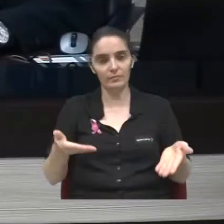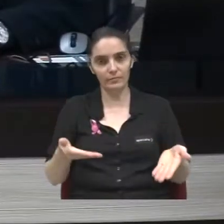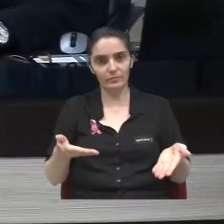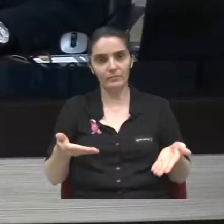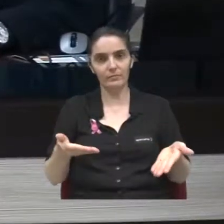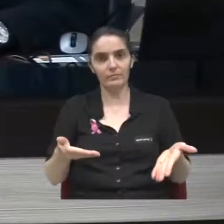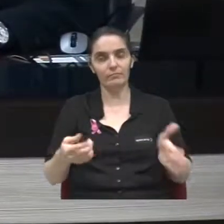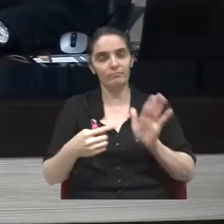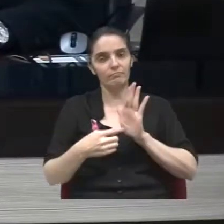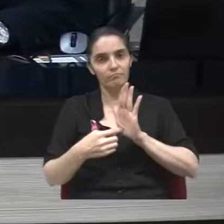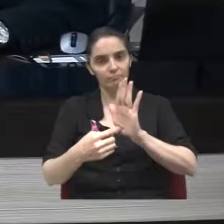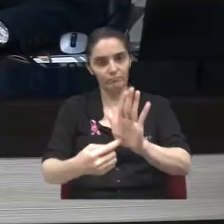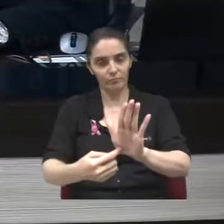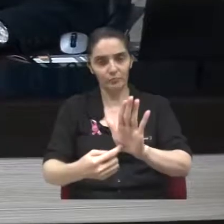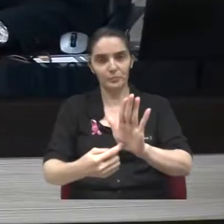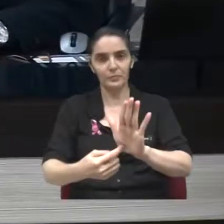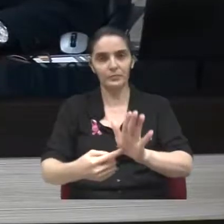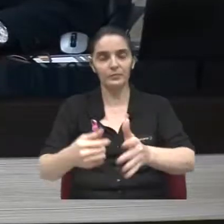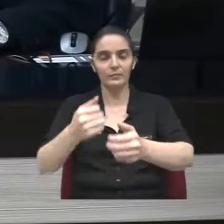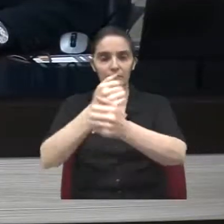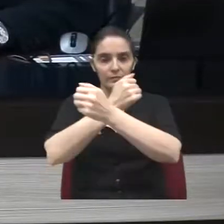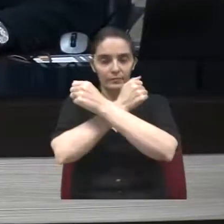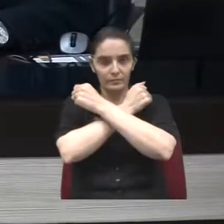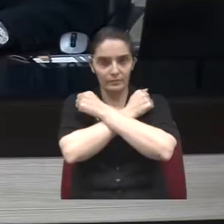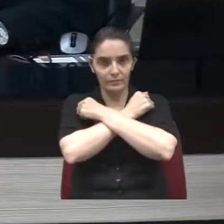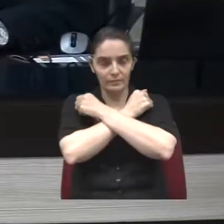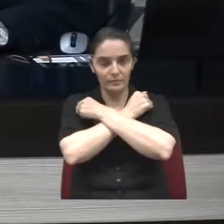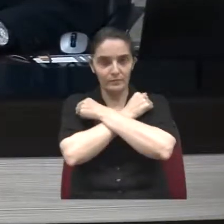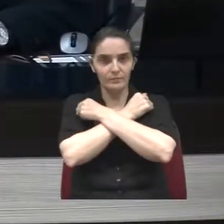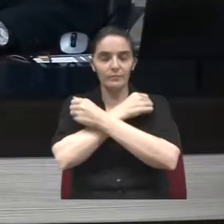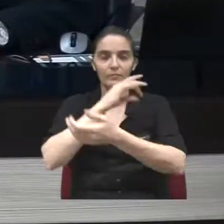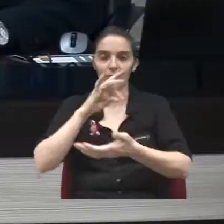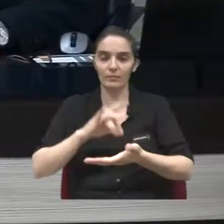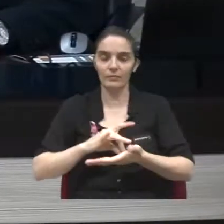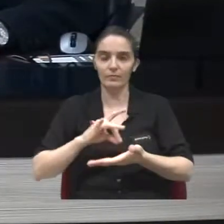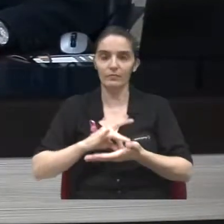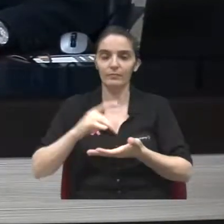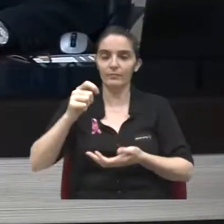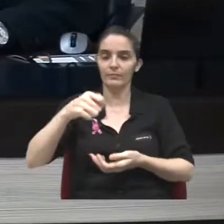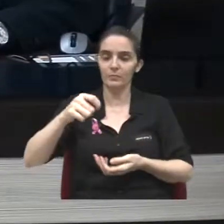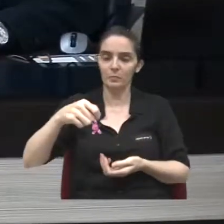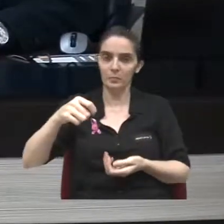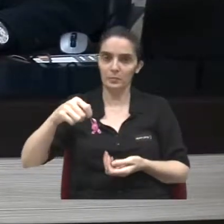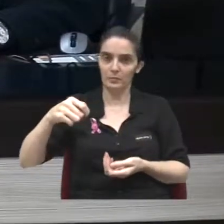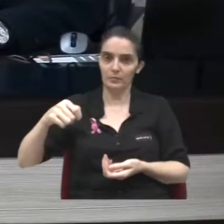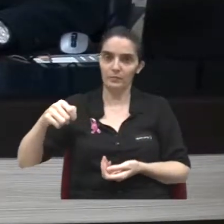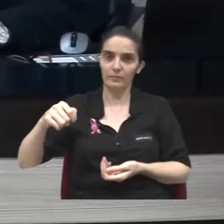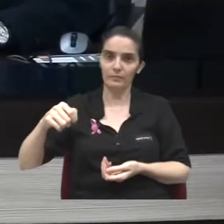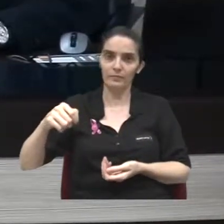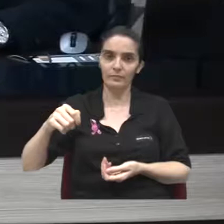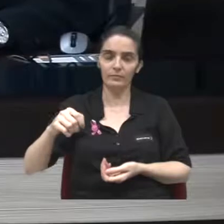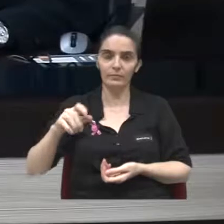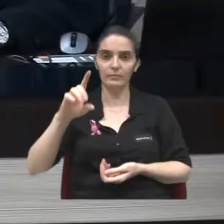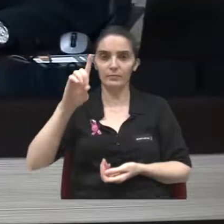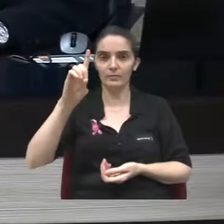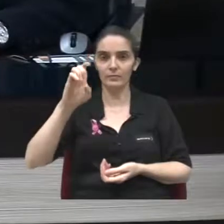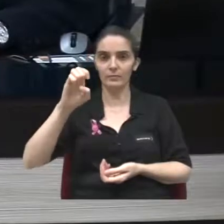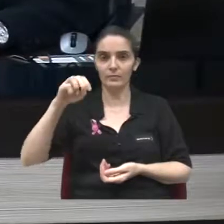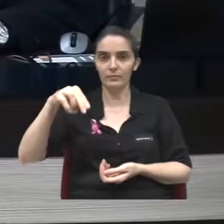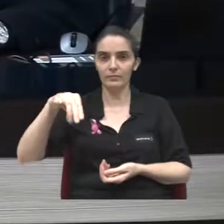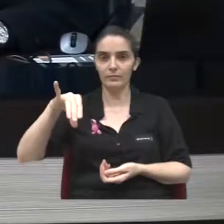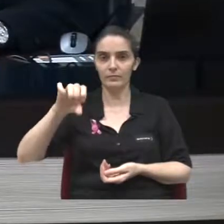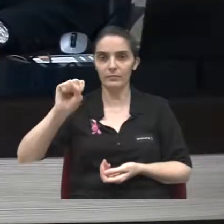meus protestos de alta estima e distinta consideração. Atenciosamente, Denise Aparecida